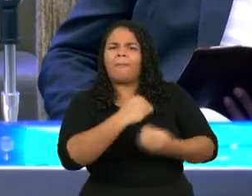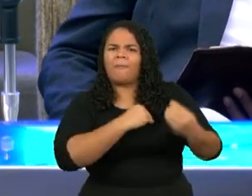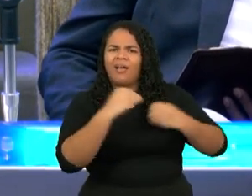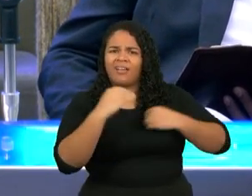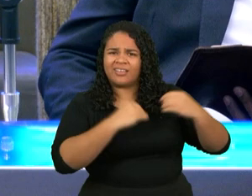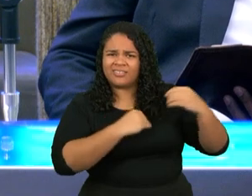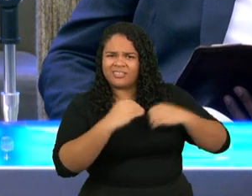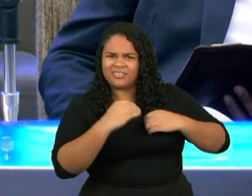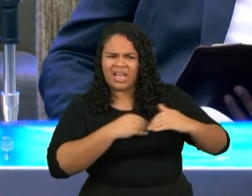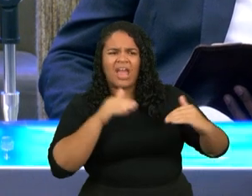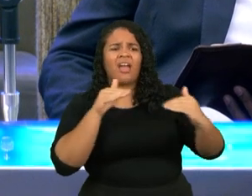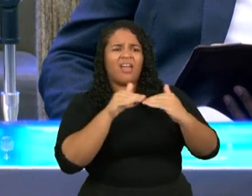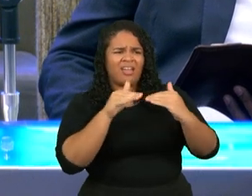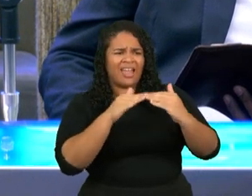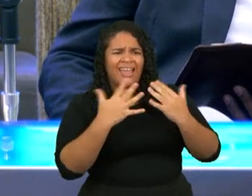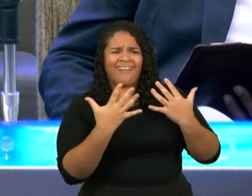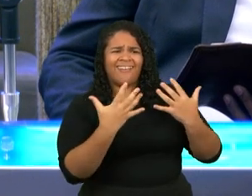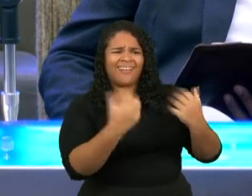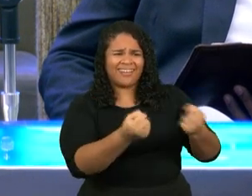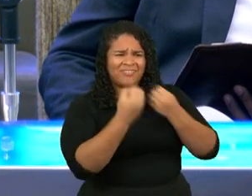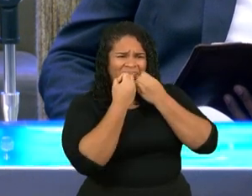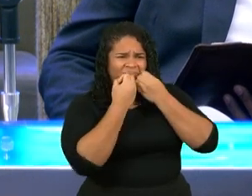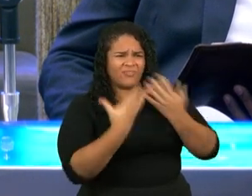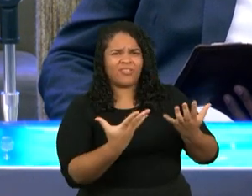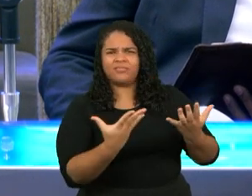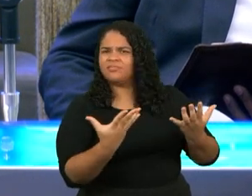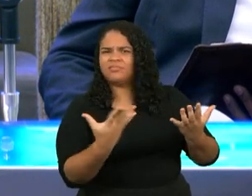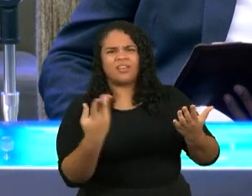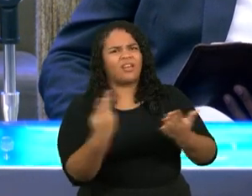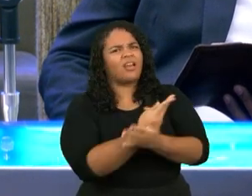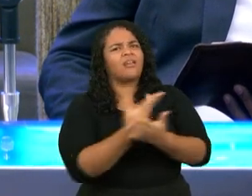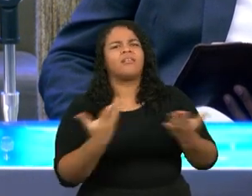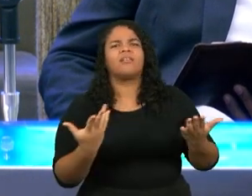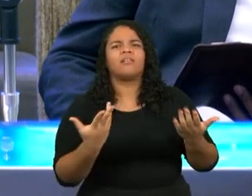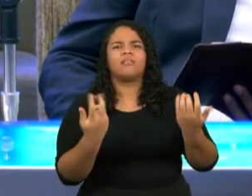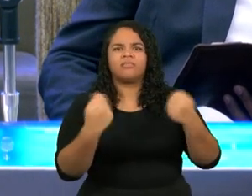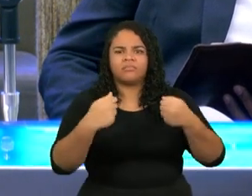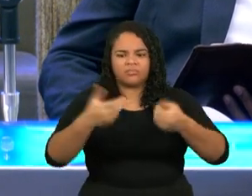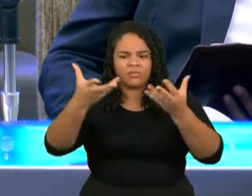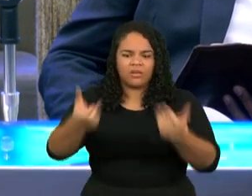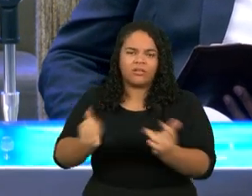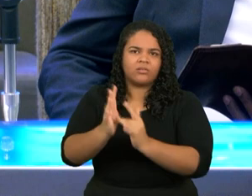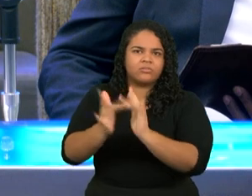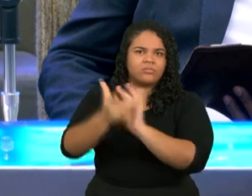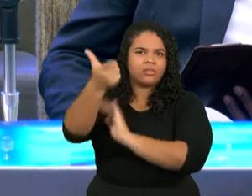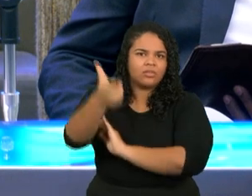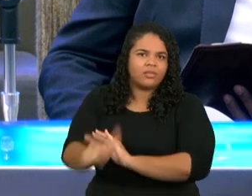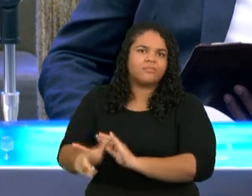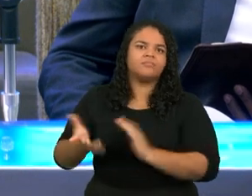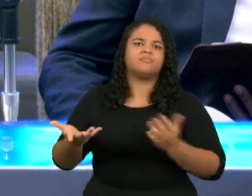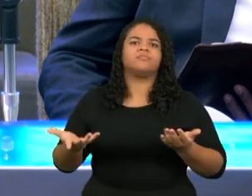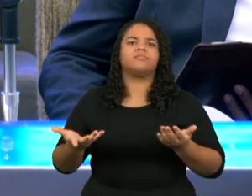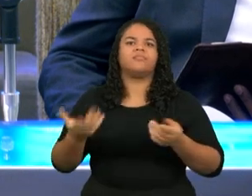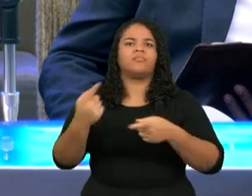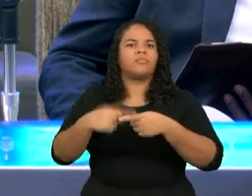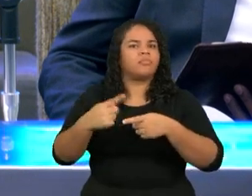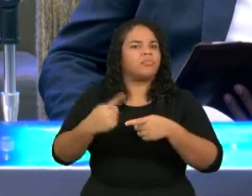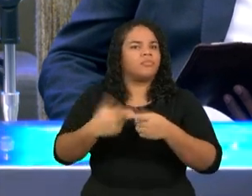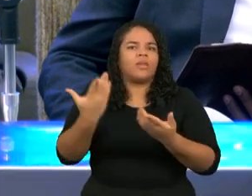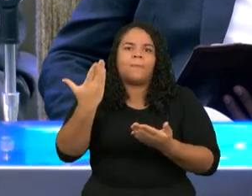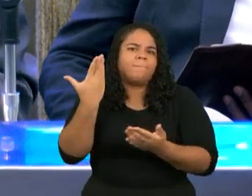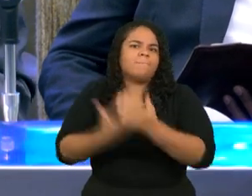que contraria a fé precisa ser restaurado está caído